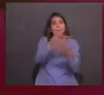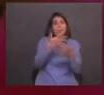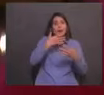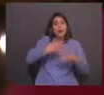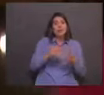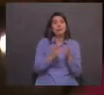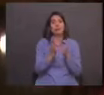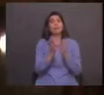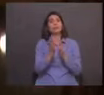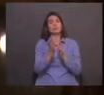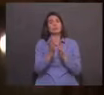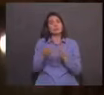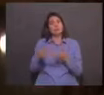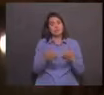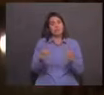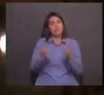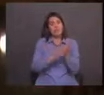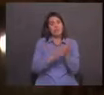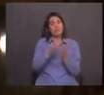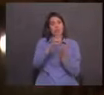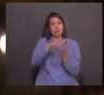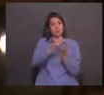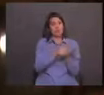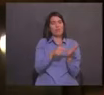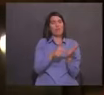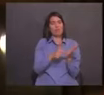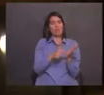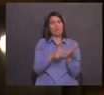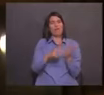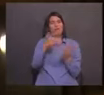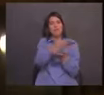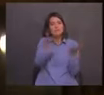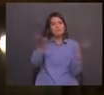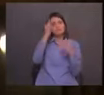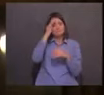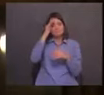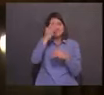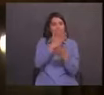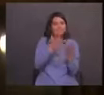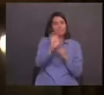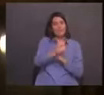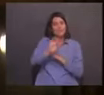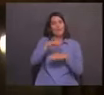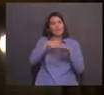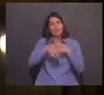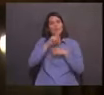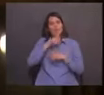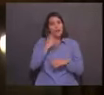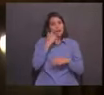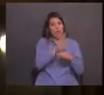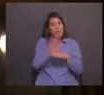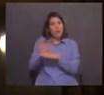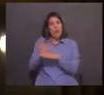per testemunhar o Evangelho, inspirando-lhes ocasiões e modos para o fazer. A Jornada Mundial